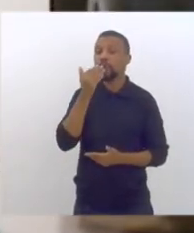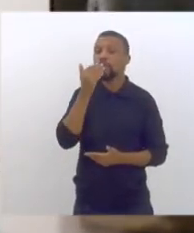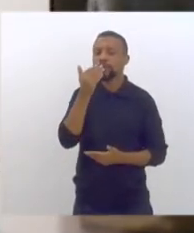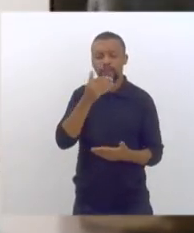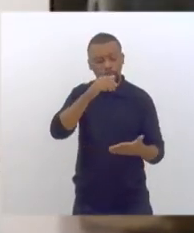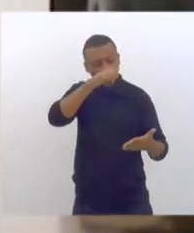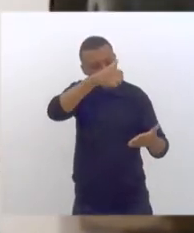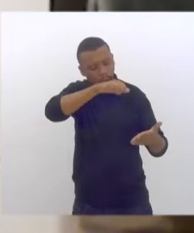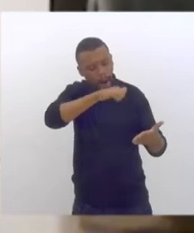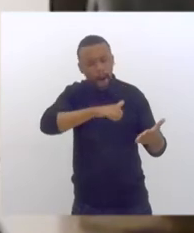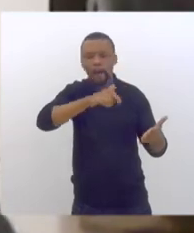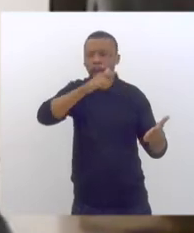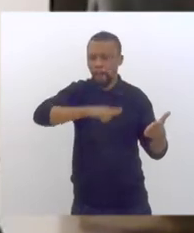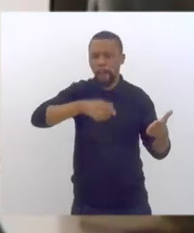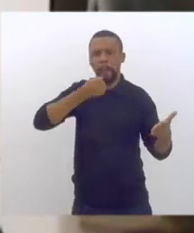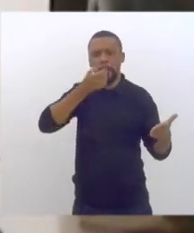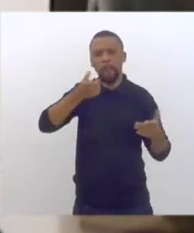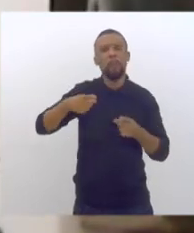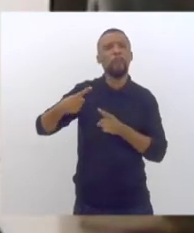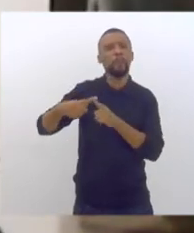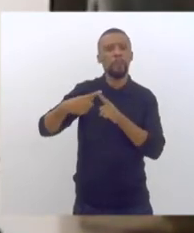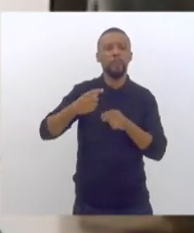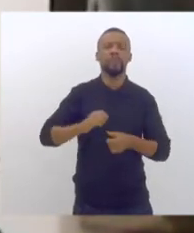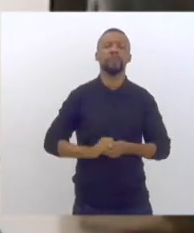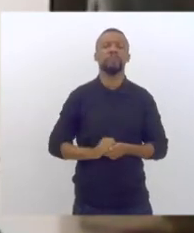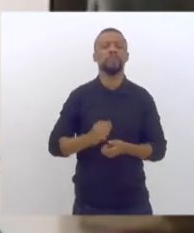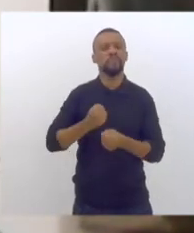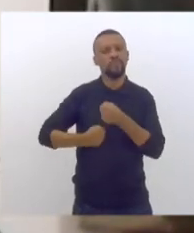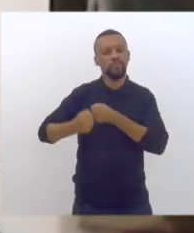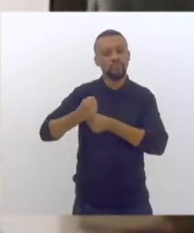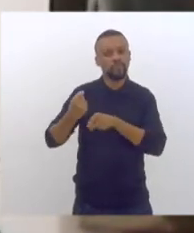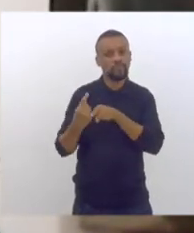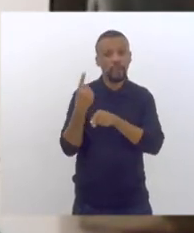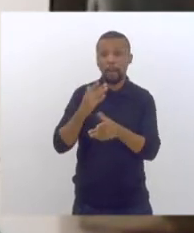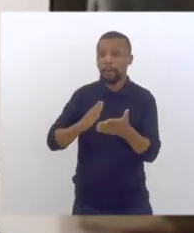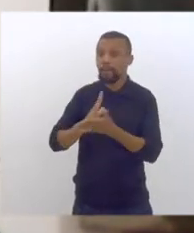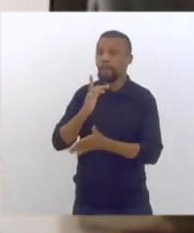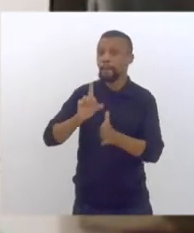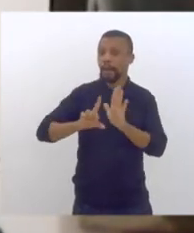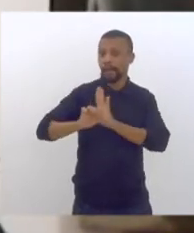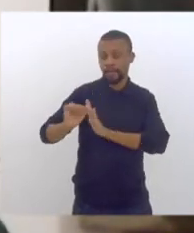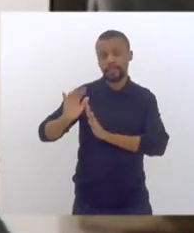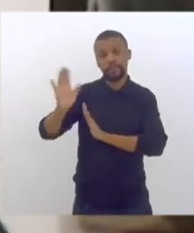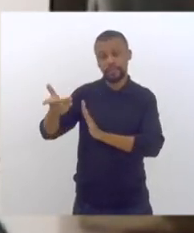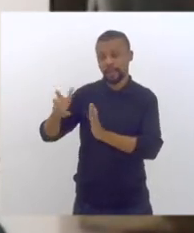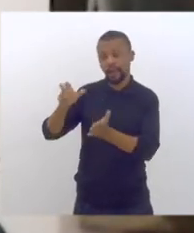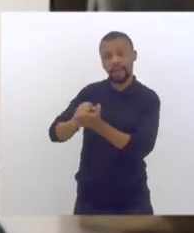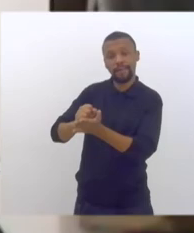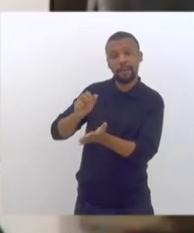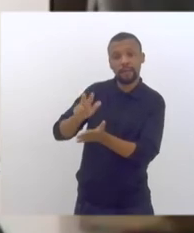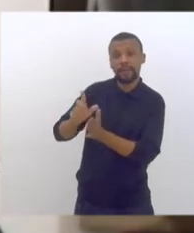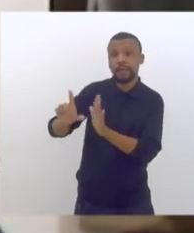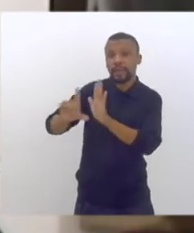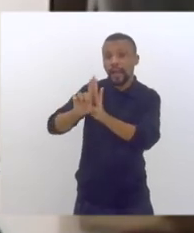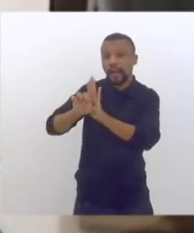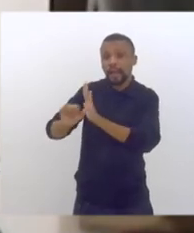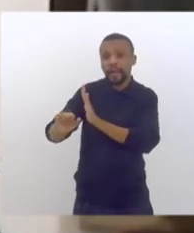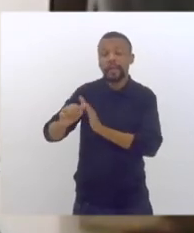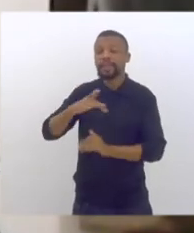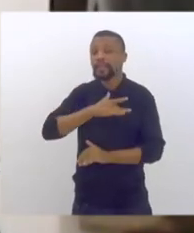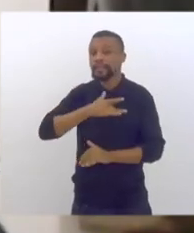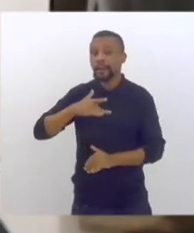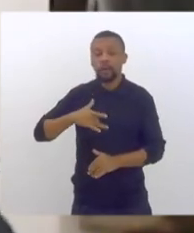pedir visto e vou dizer porque eu não passado aprovei uma lei que está em vigor chama lei da saúde auditiva